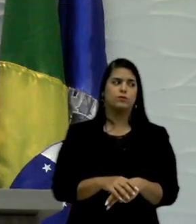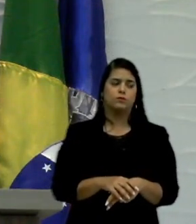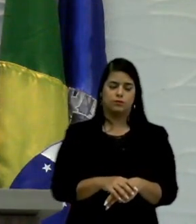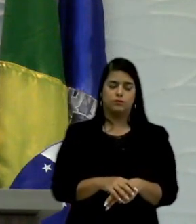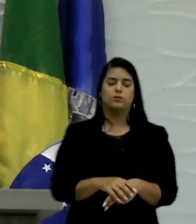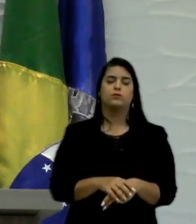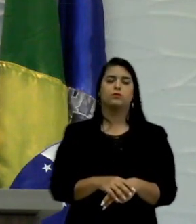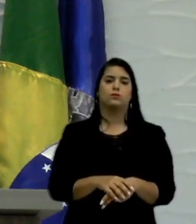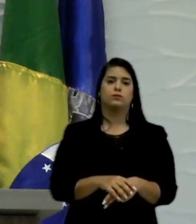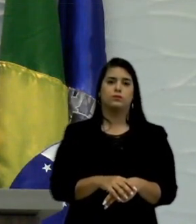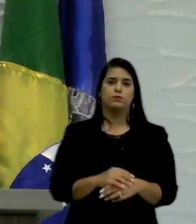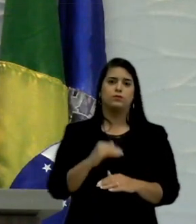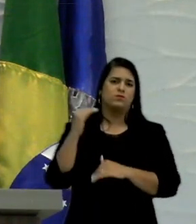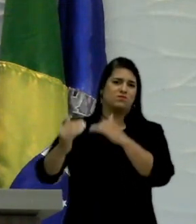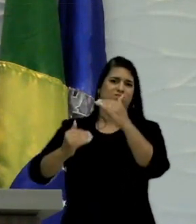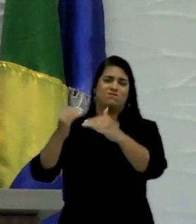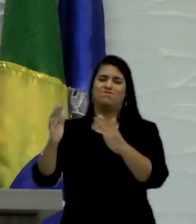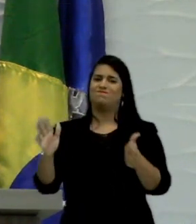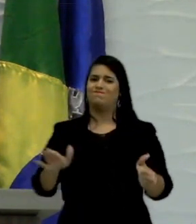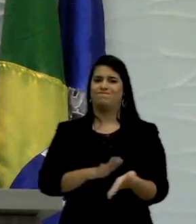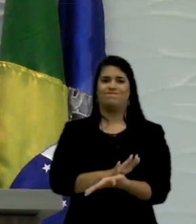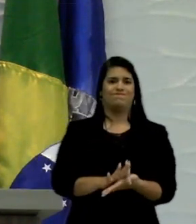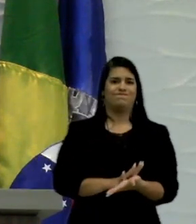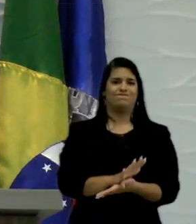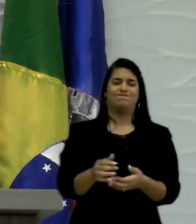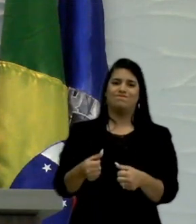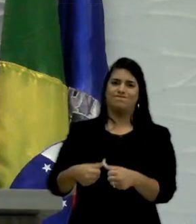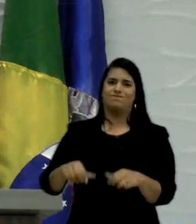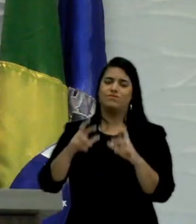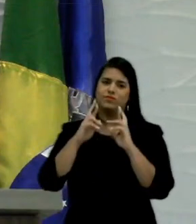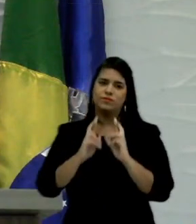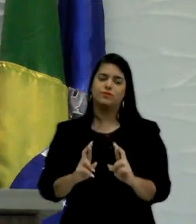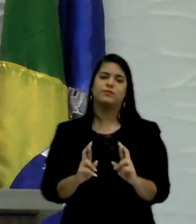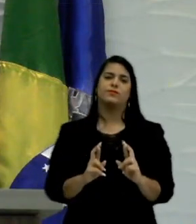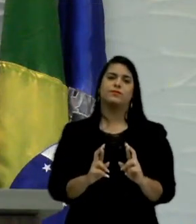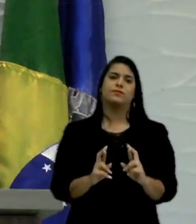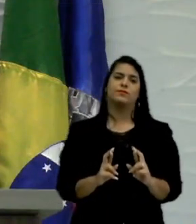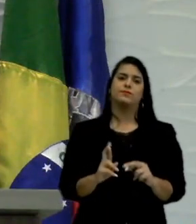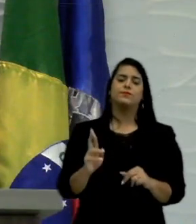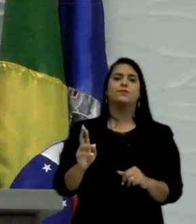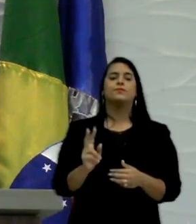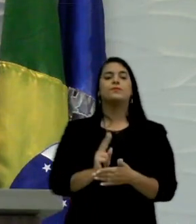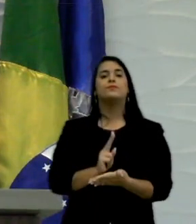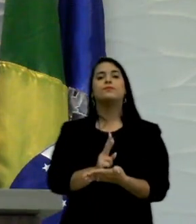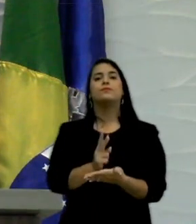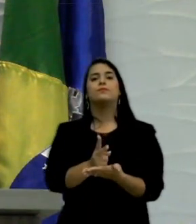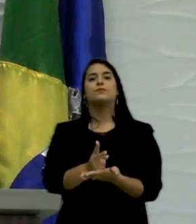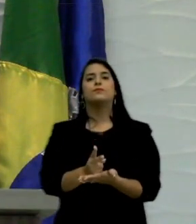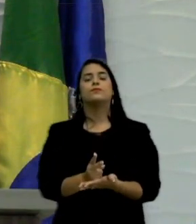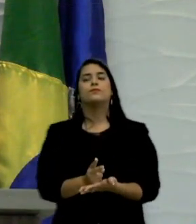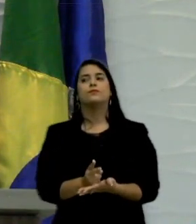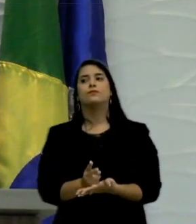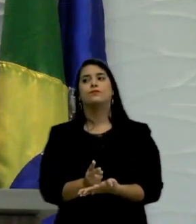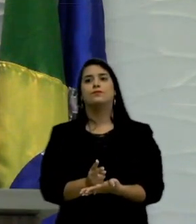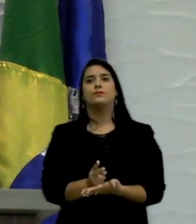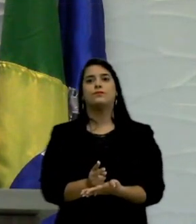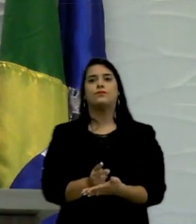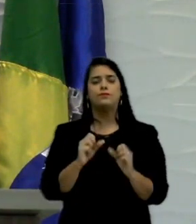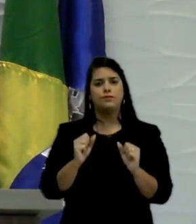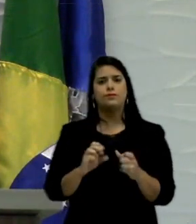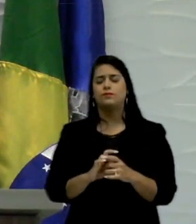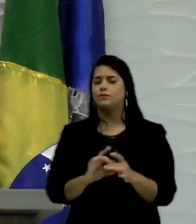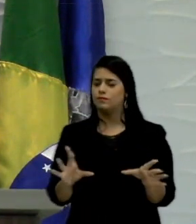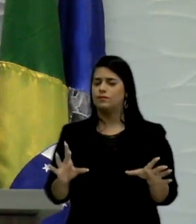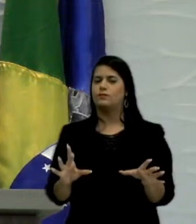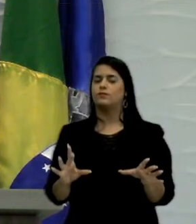a gente não vai avançar. Então fica aí o nosso recado. Mas sempre que for possível, a gente